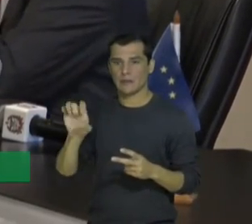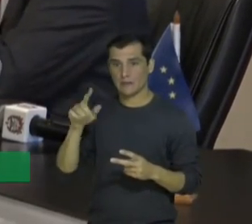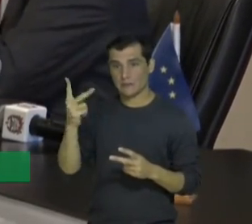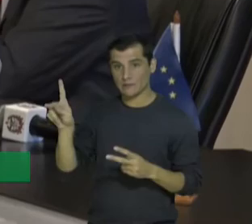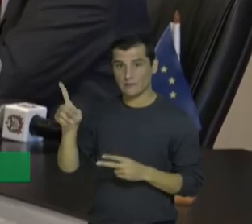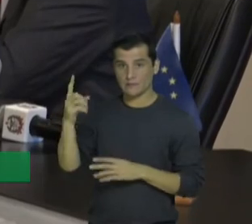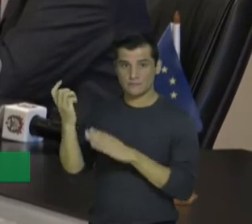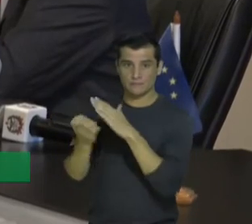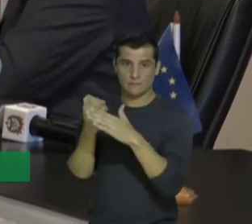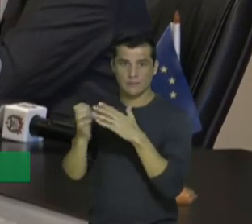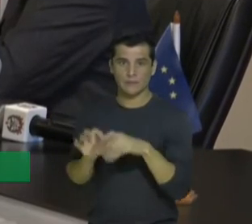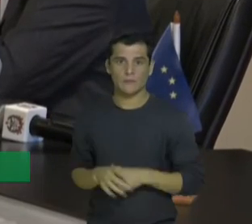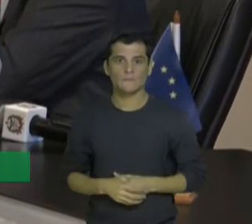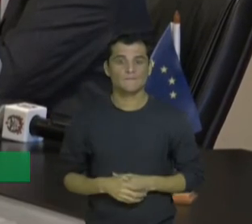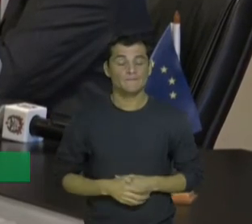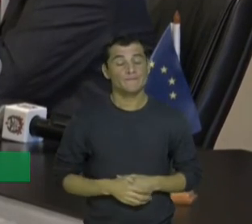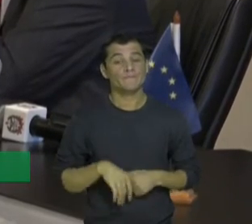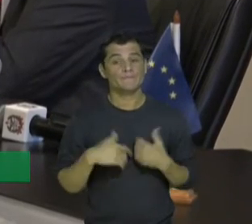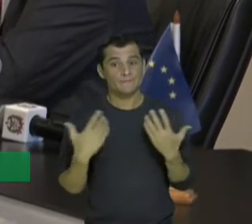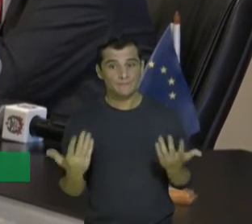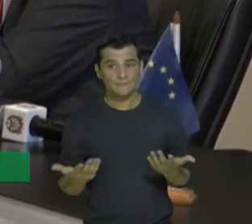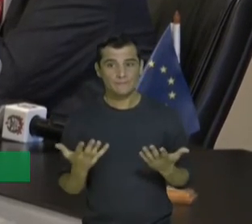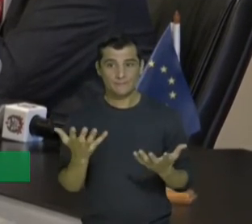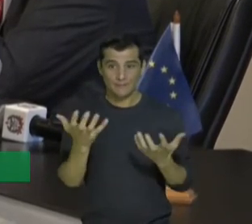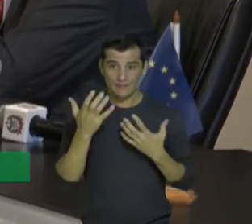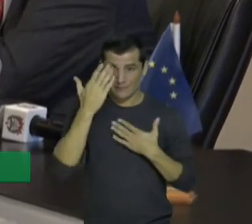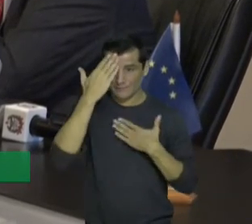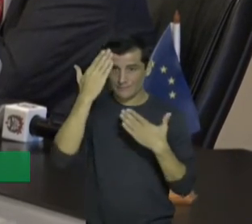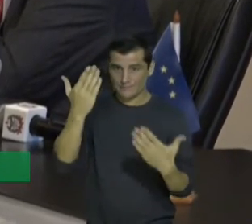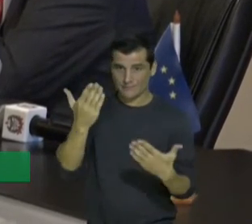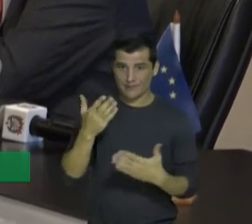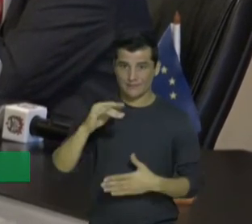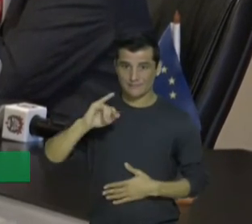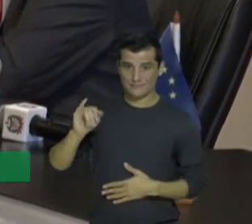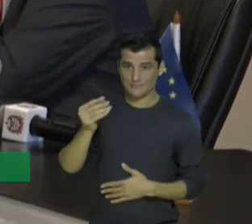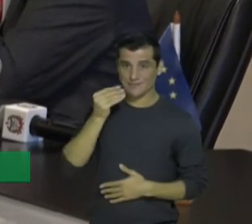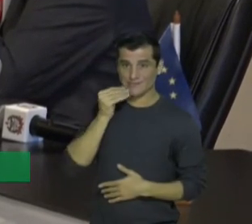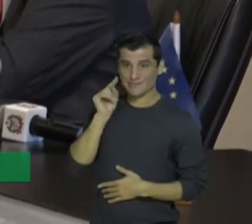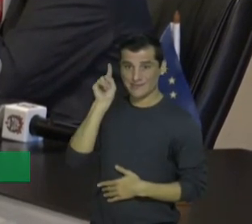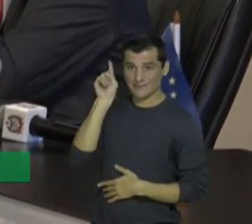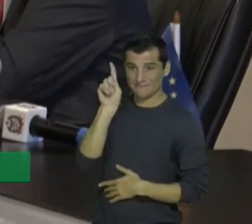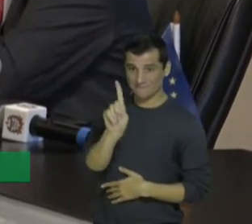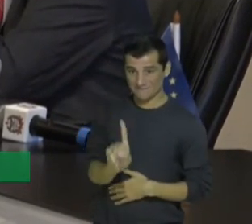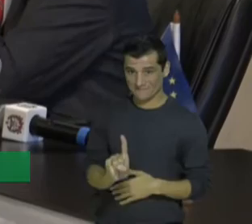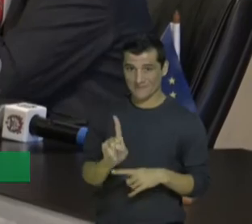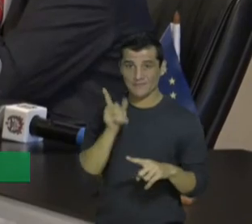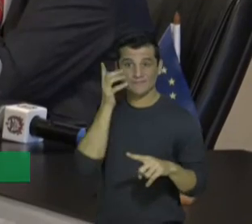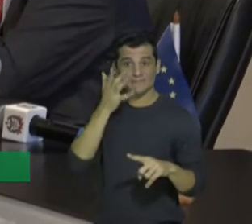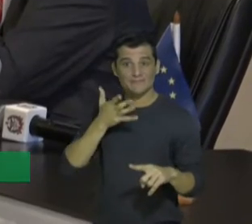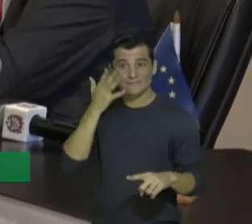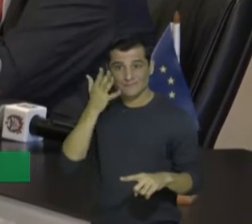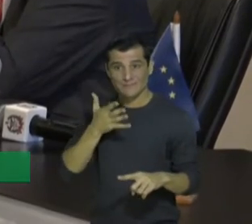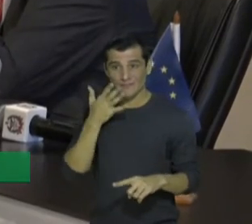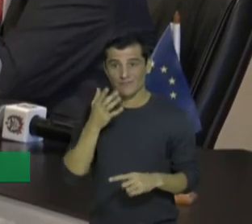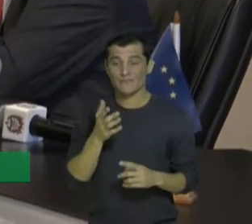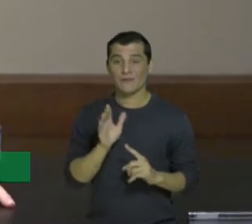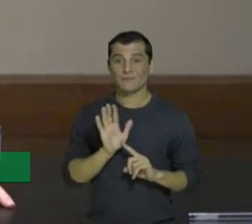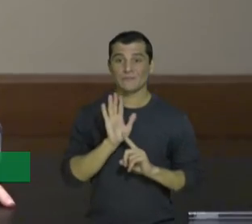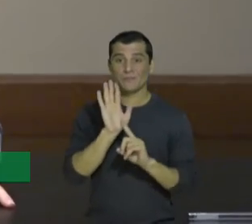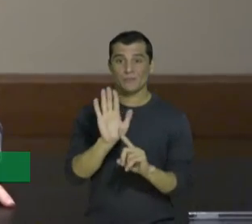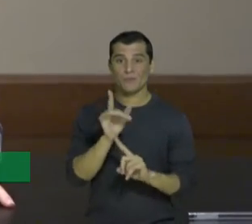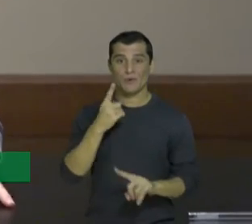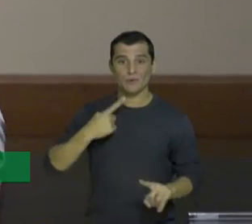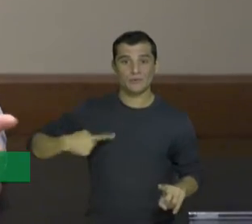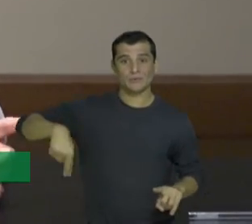dele primeiramente agradecer a oportunidade de estar aqui nesse evento trazer aí as nossas